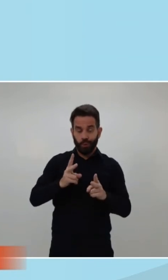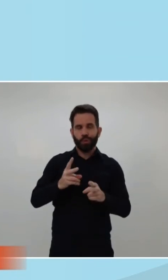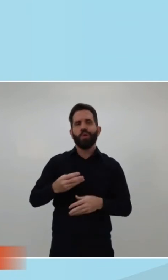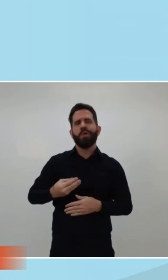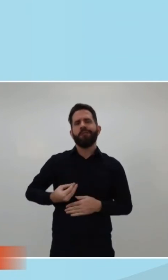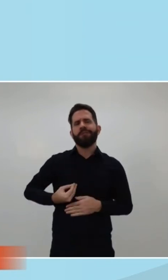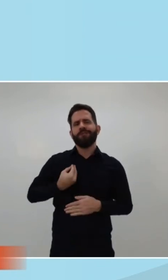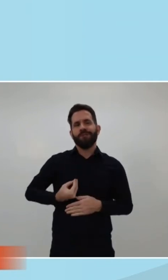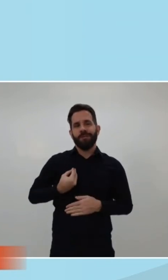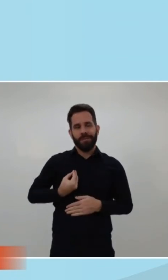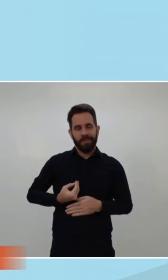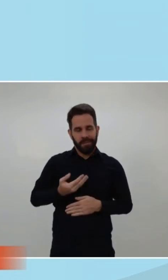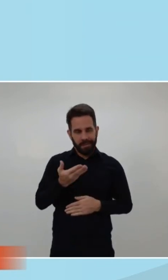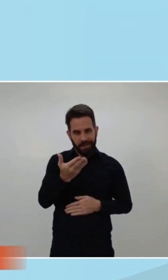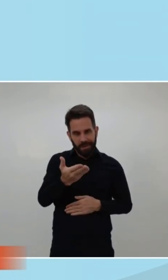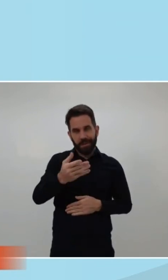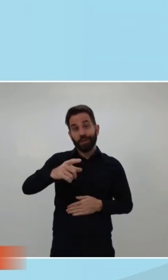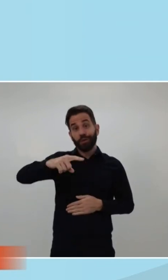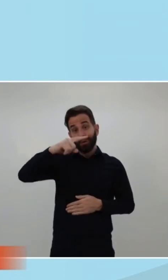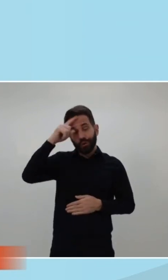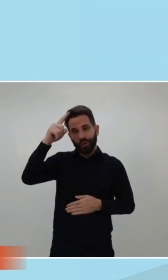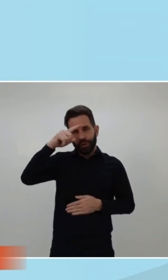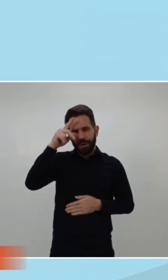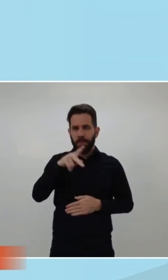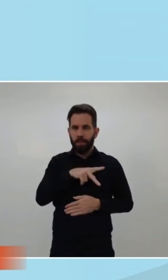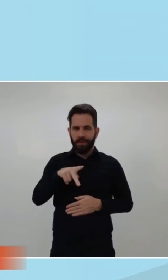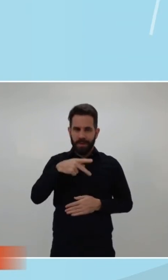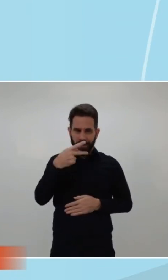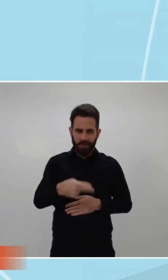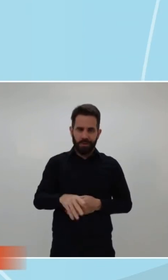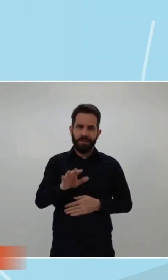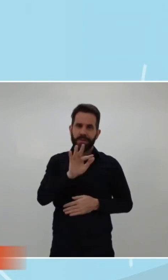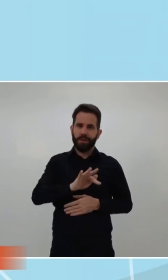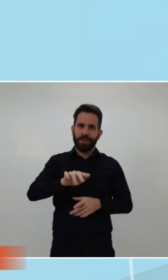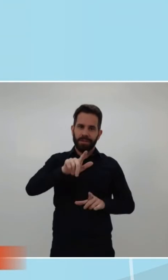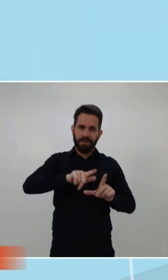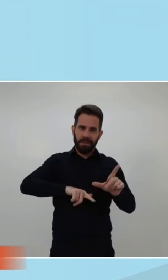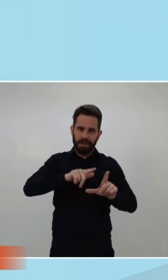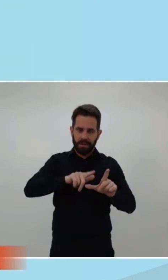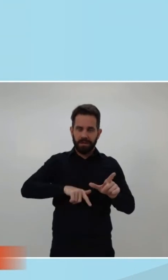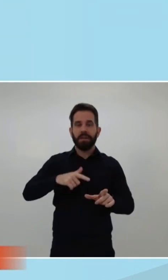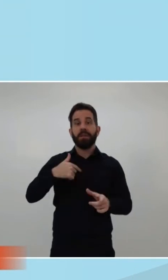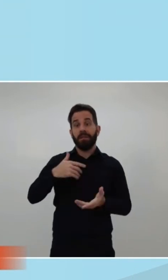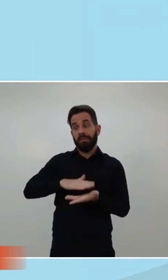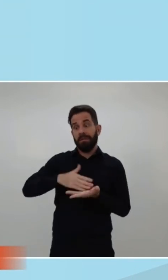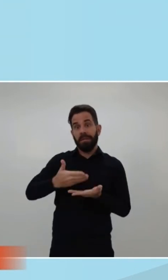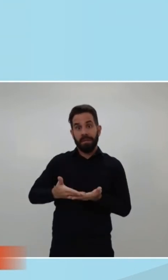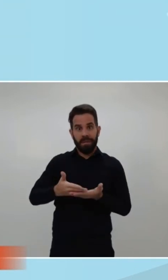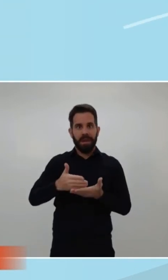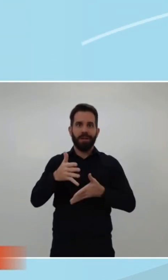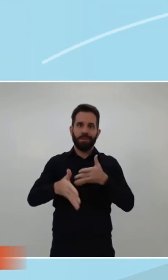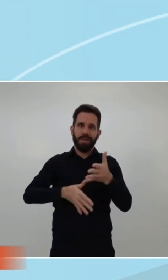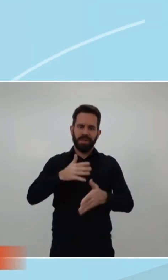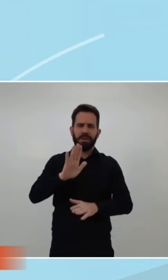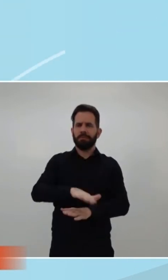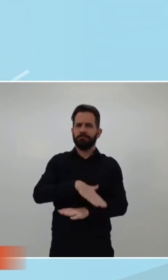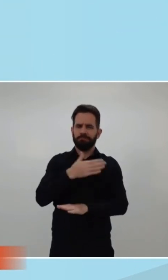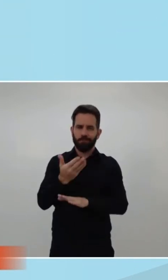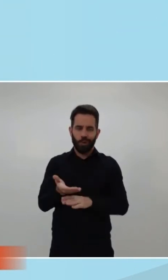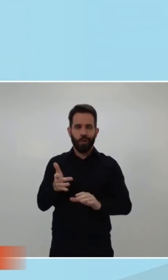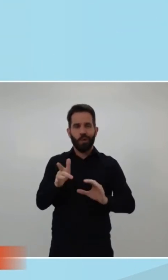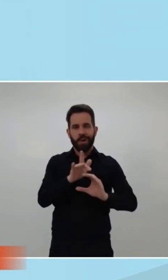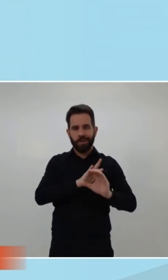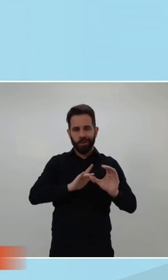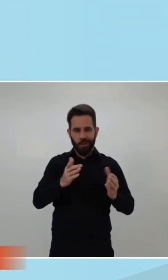contar com a presença do professor Diego Barbosa, que faz a interpretação para Libras durante todo o programa de hoje. Muito obrigada pela sua presença,